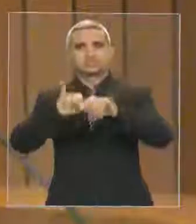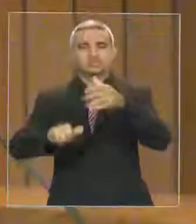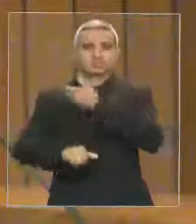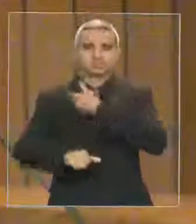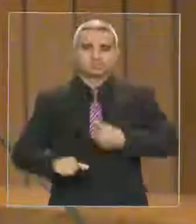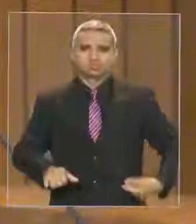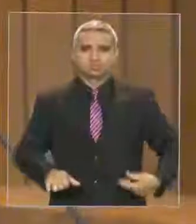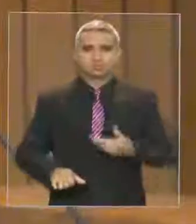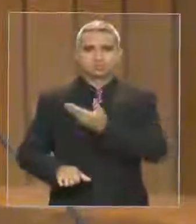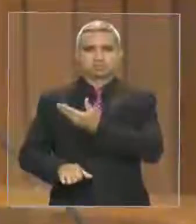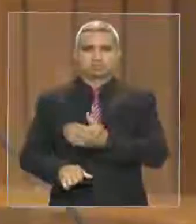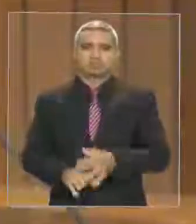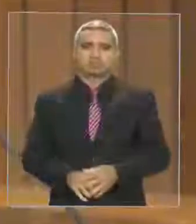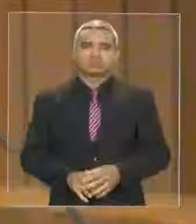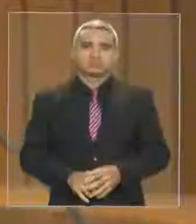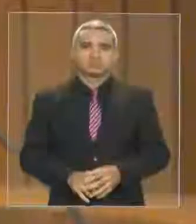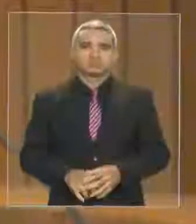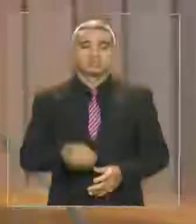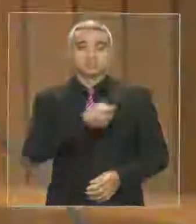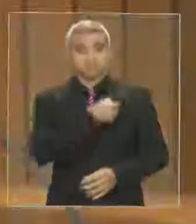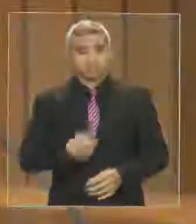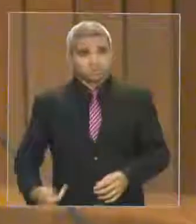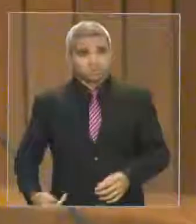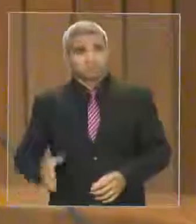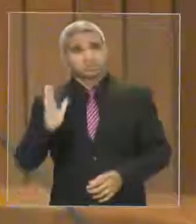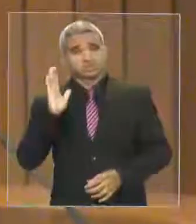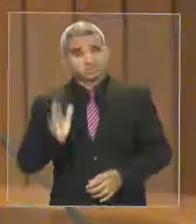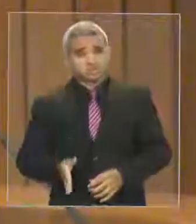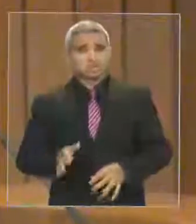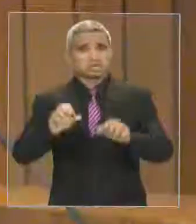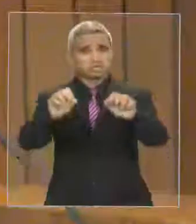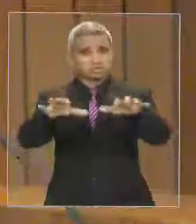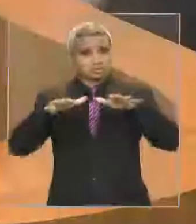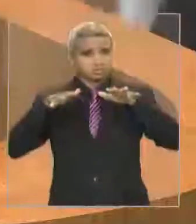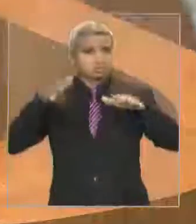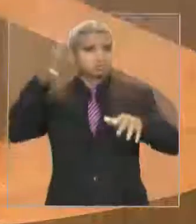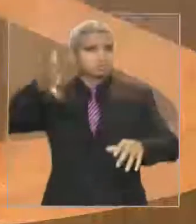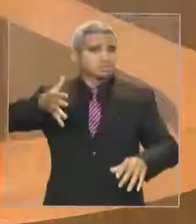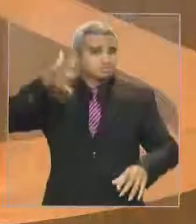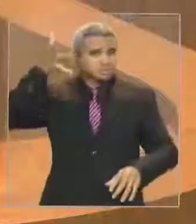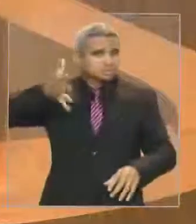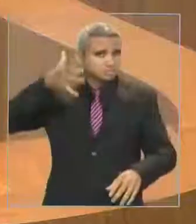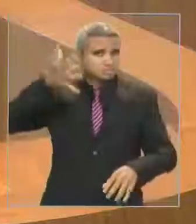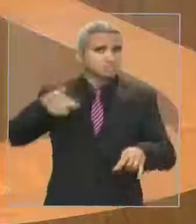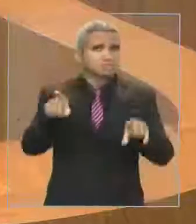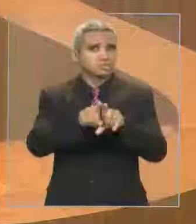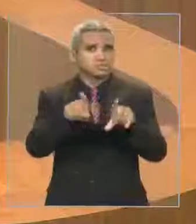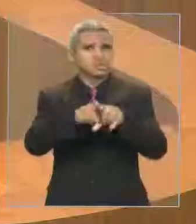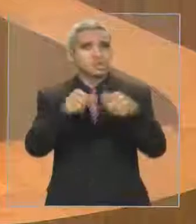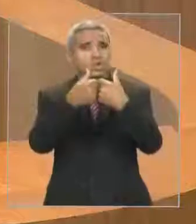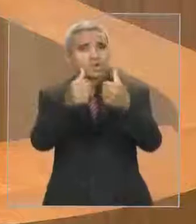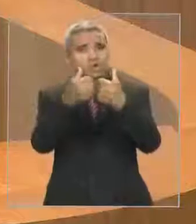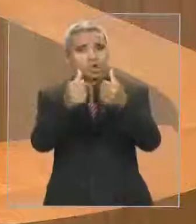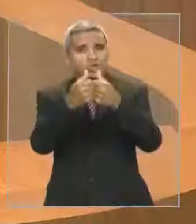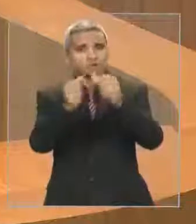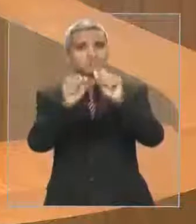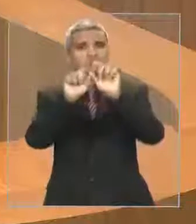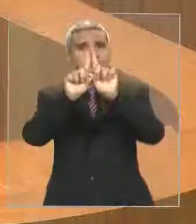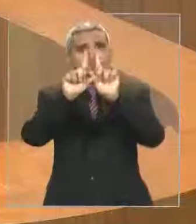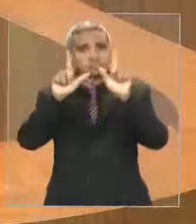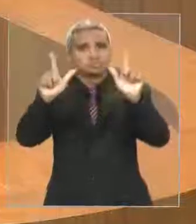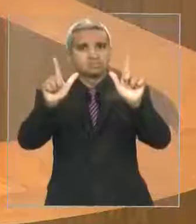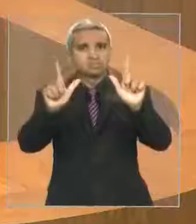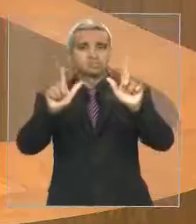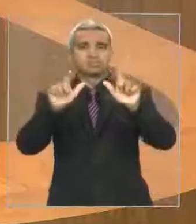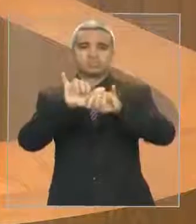Estado. Amplamente divulgado em outdoors, divulgado em painéis e traseiras de ônibus, panfletos pela